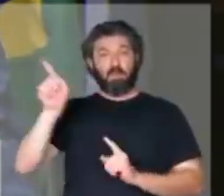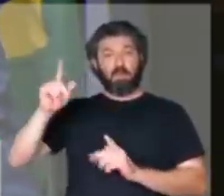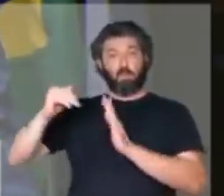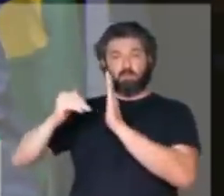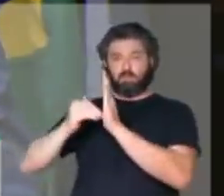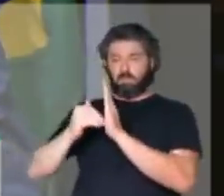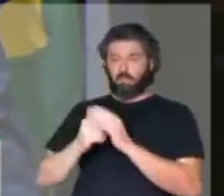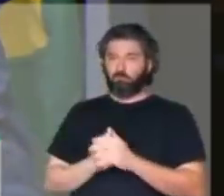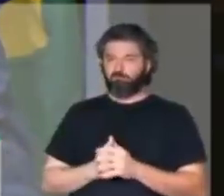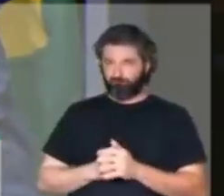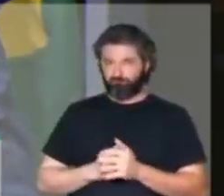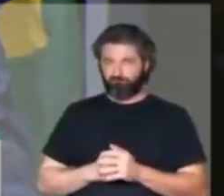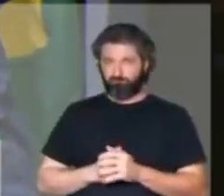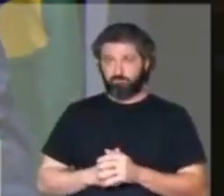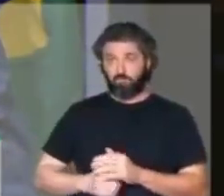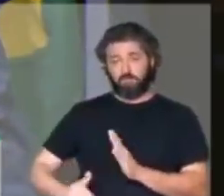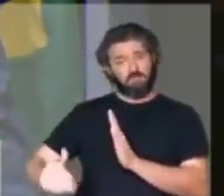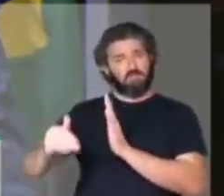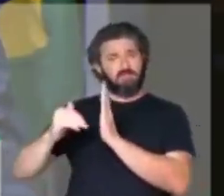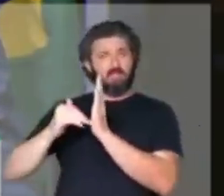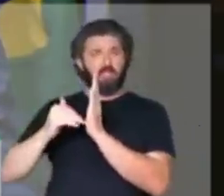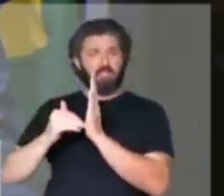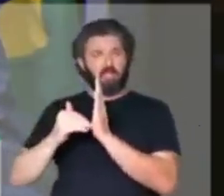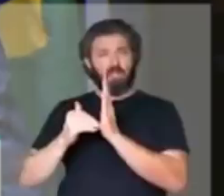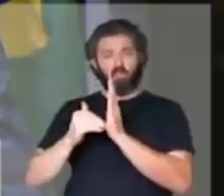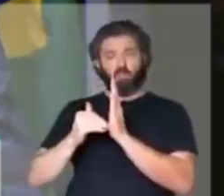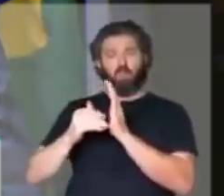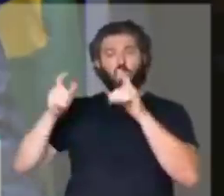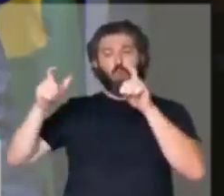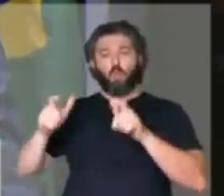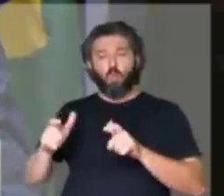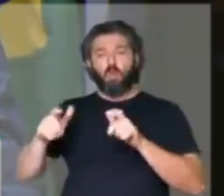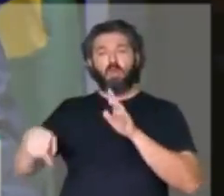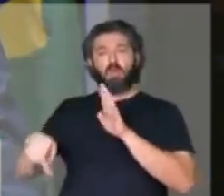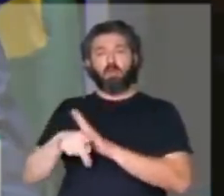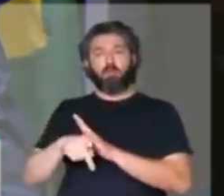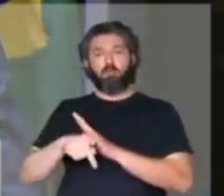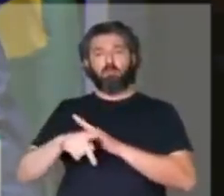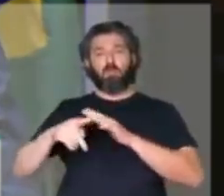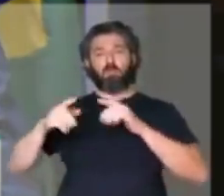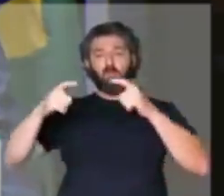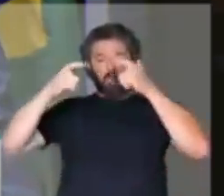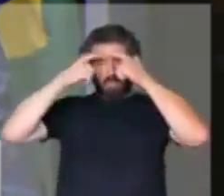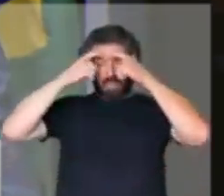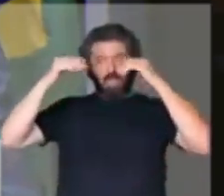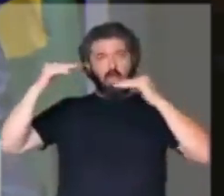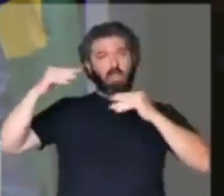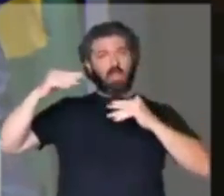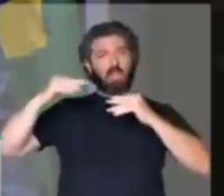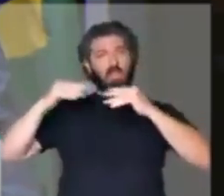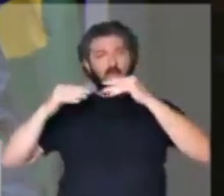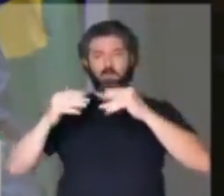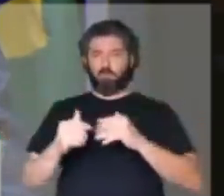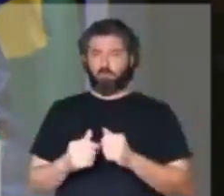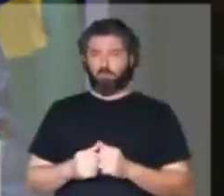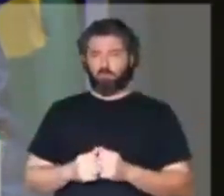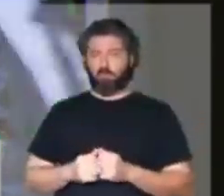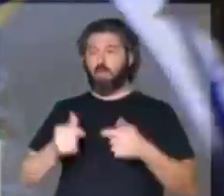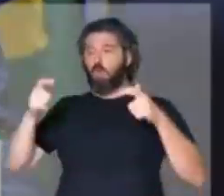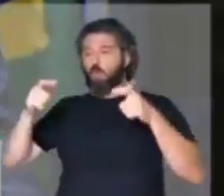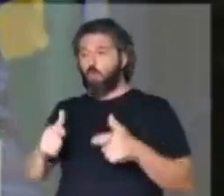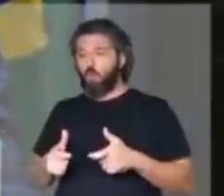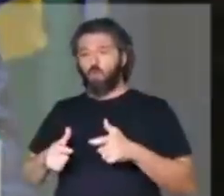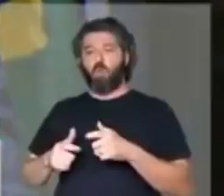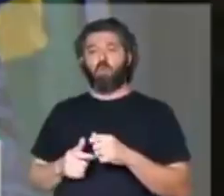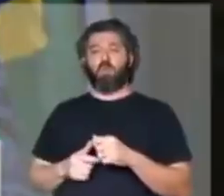da República. O Senado deveria ser a casa da temperança, deveria ser a casa que